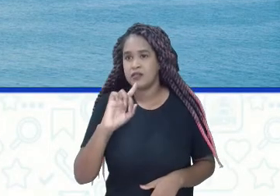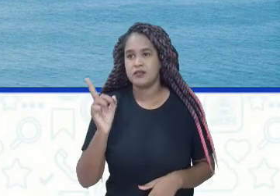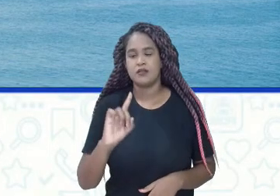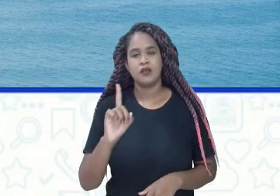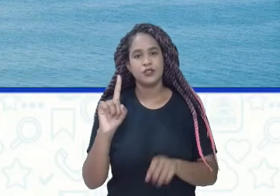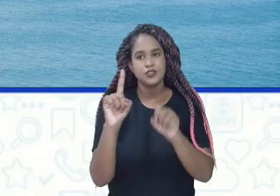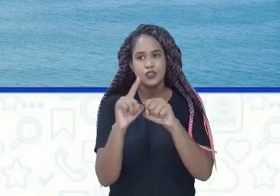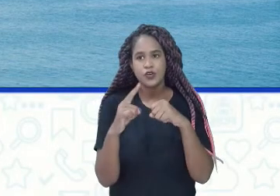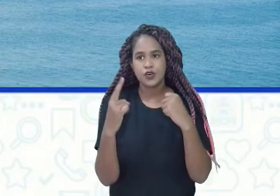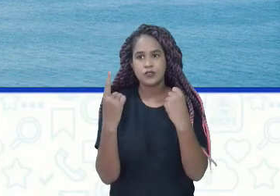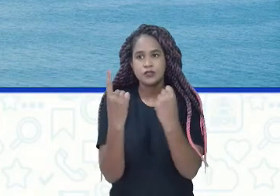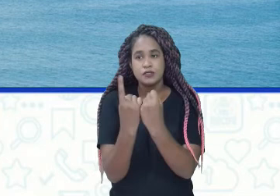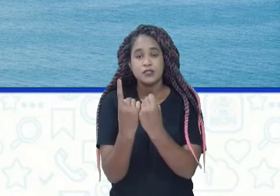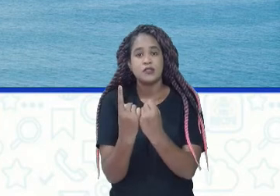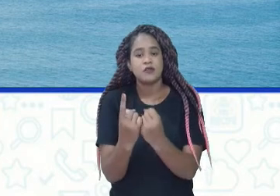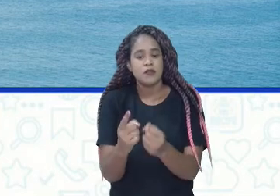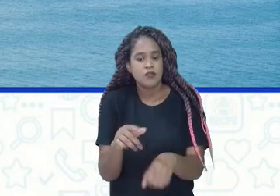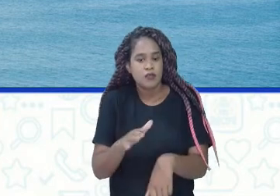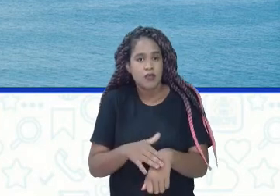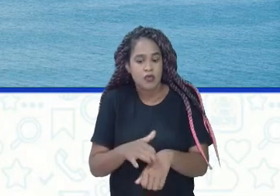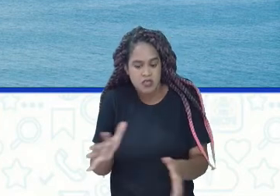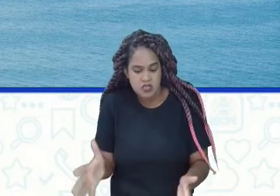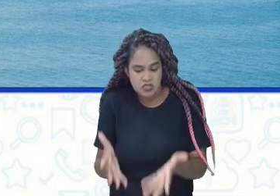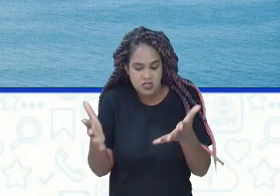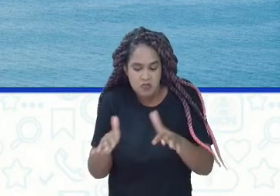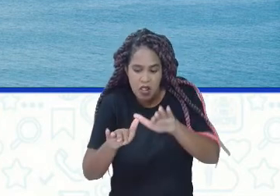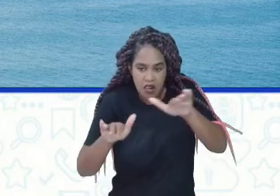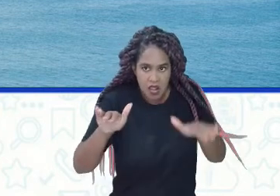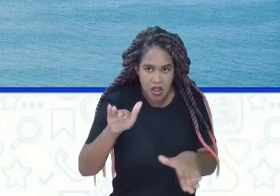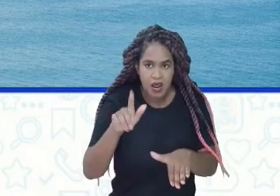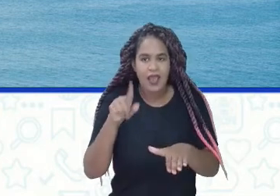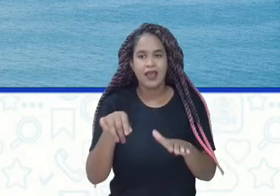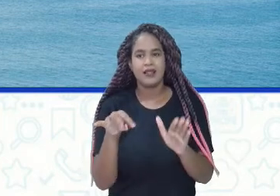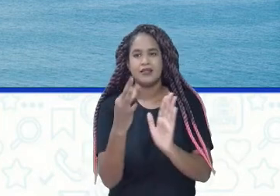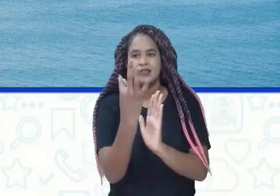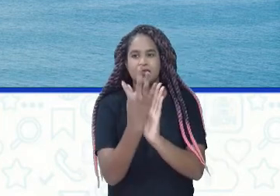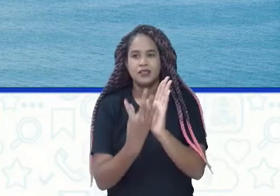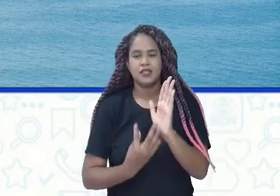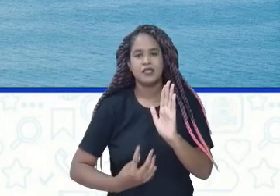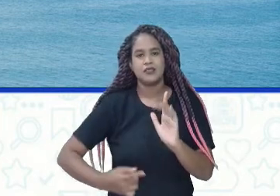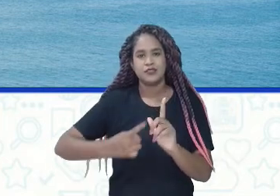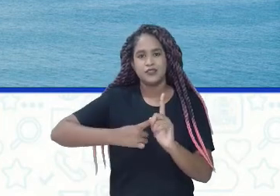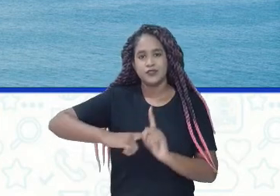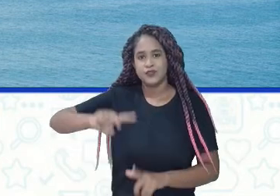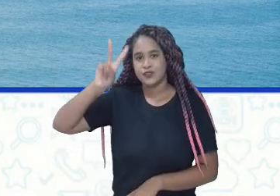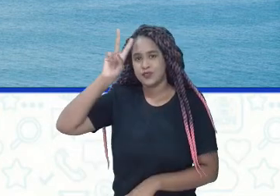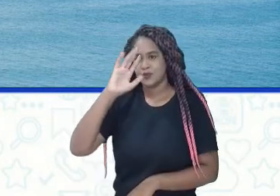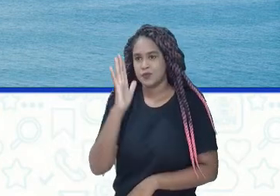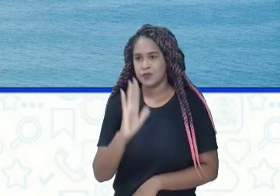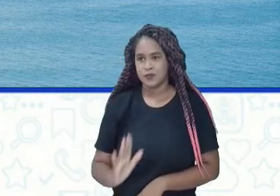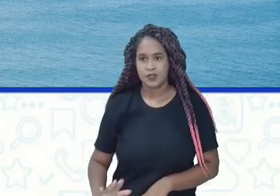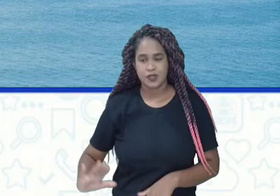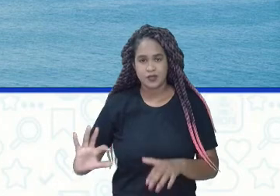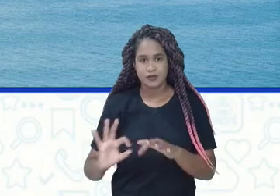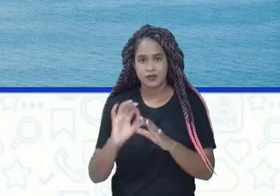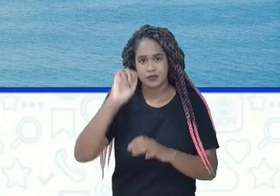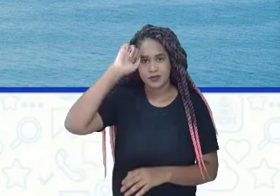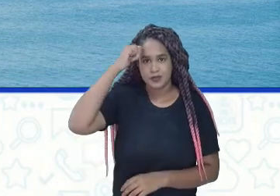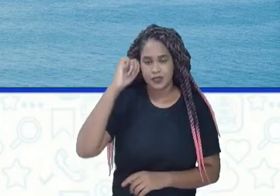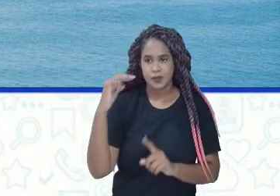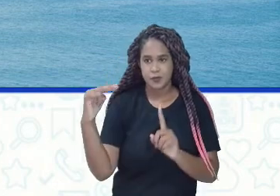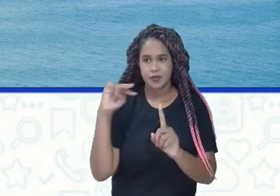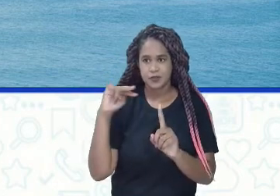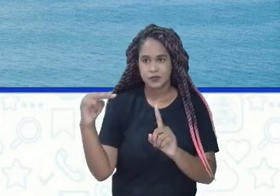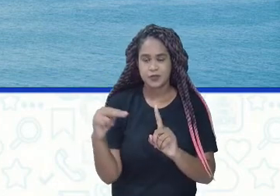uma sociedade que a cultivou. Essa citação é de um texto chamado A Dívida Histórica do Brasil, com o Negro, um olhar sobre